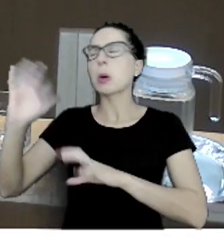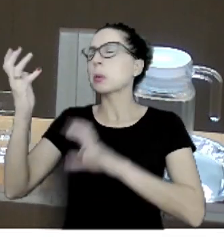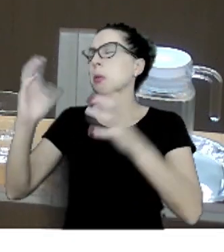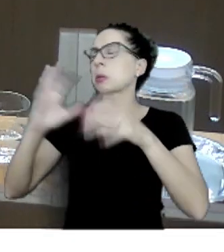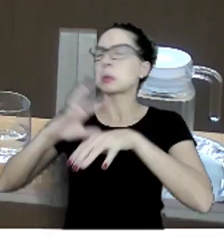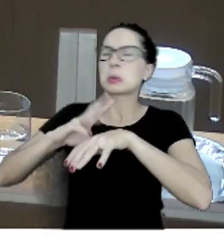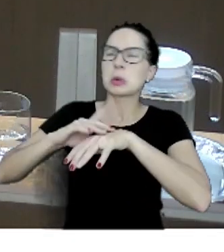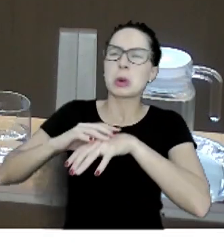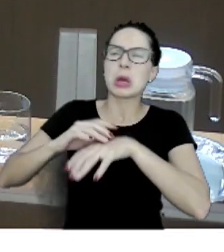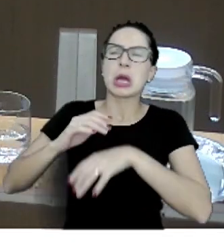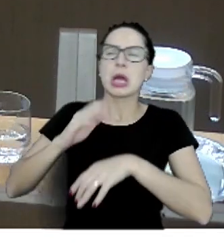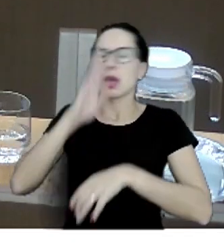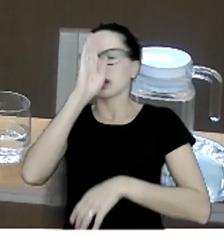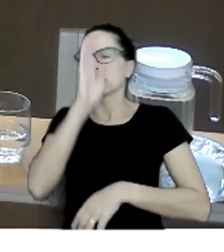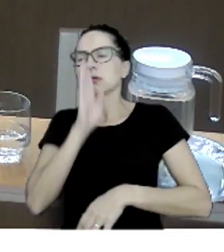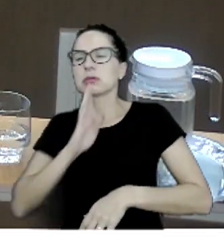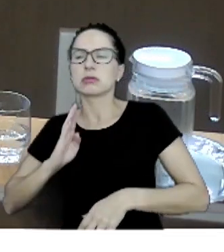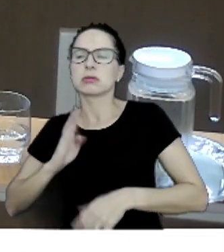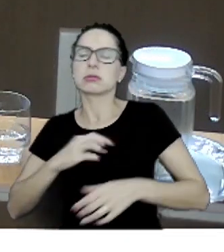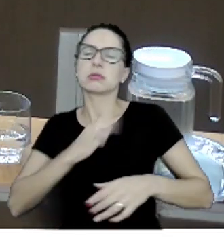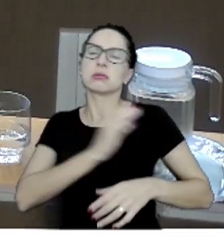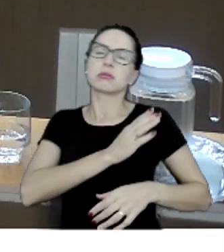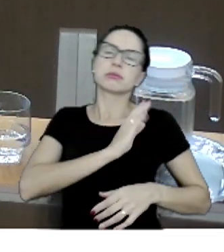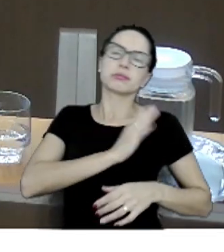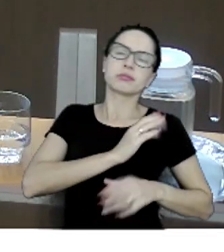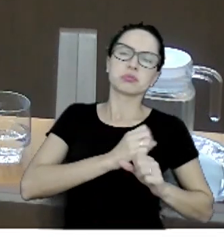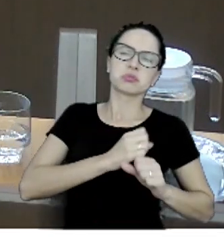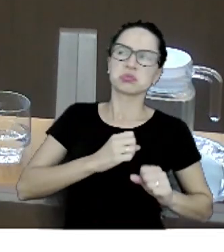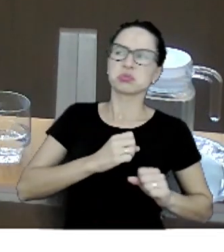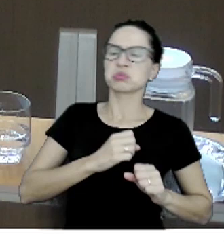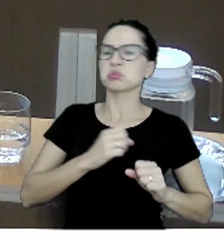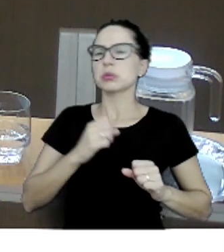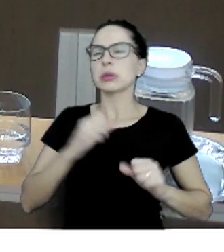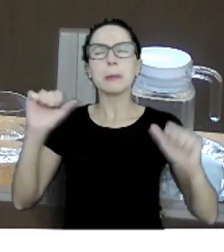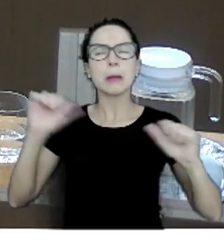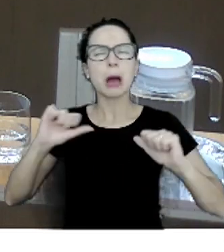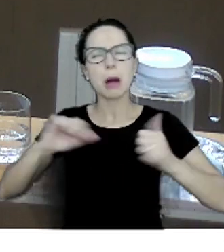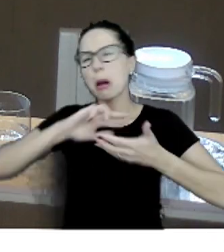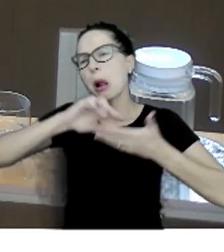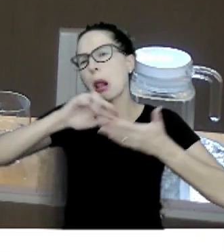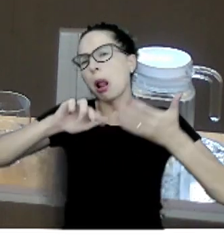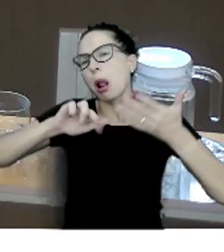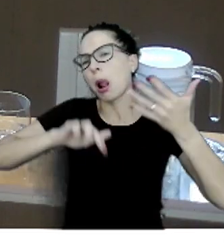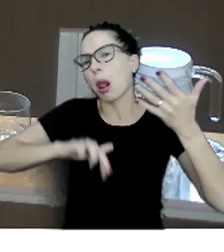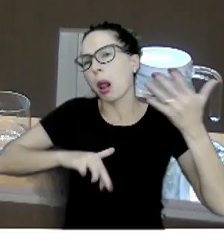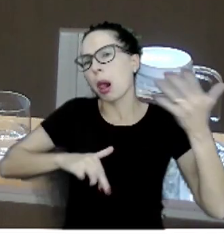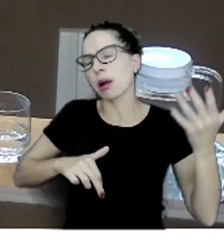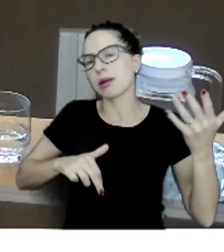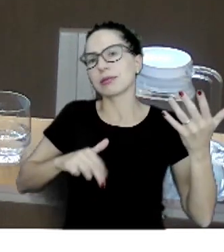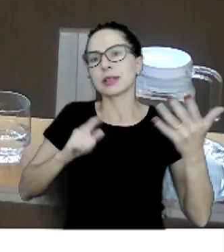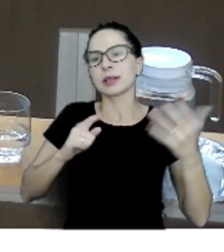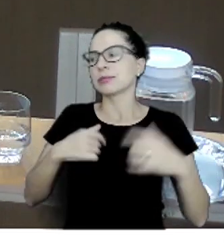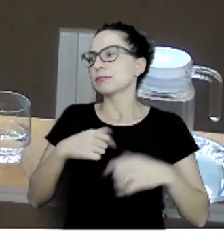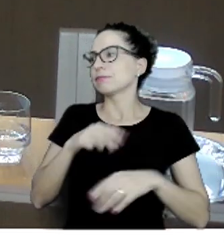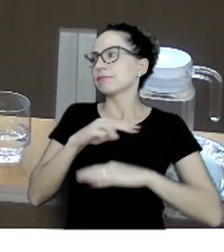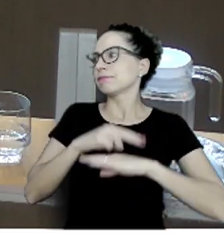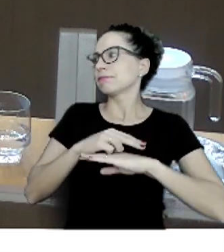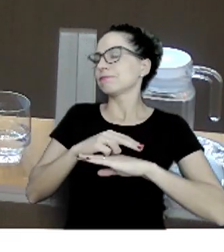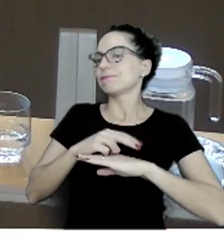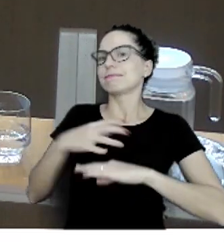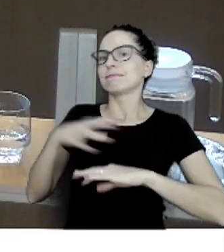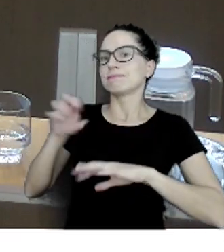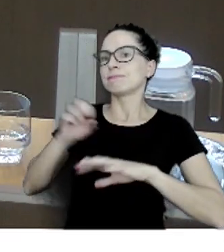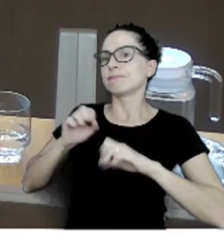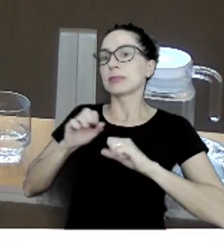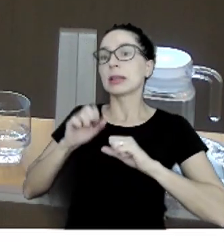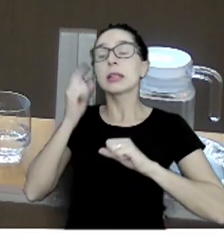AVC, com infarto, passando mal de toda a situação, aquilo lá compromete a saúde dele. A partir do momento que tiver um quarto para acolher